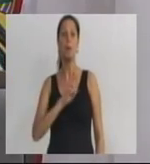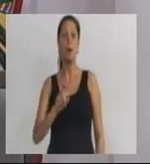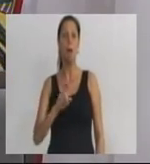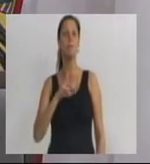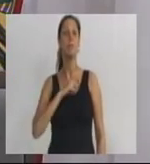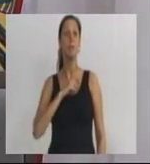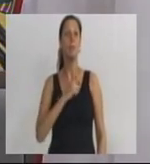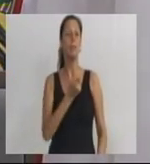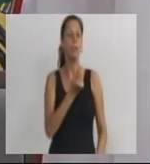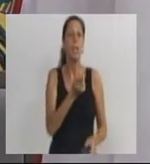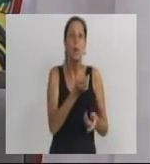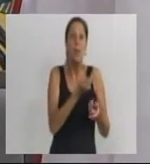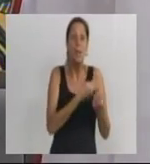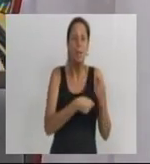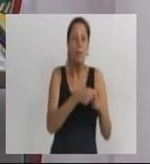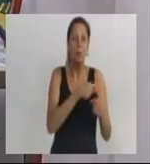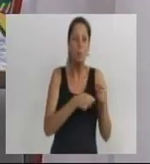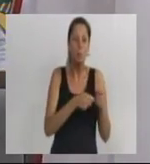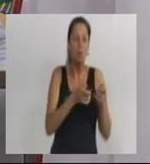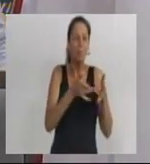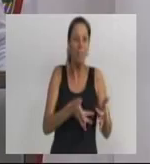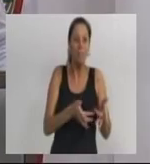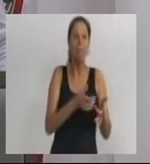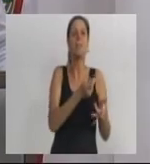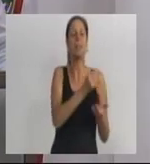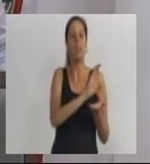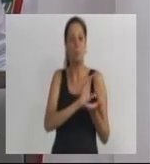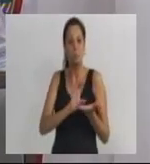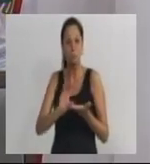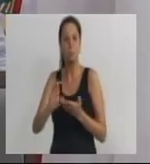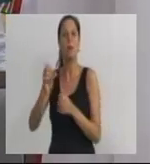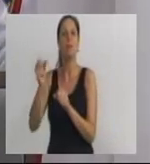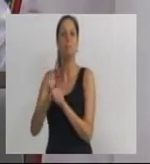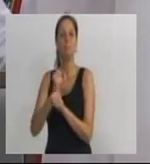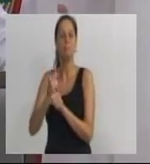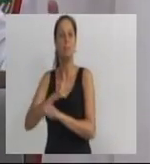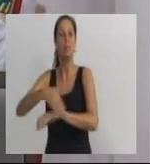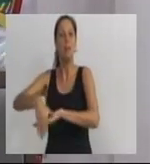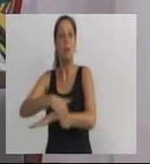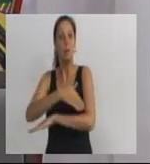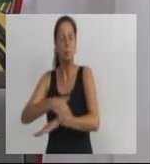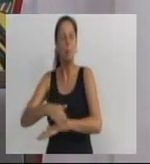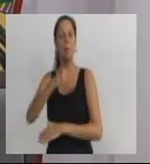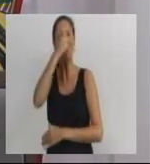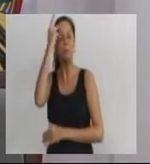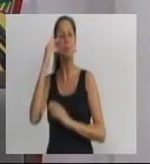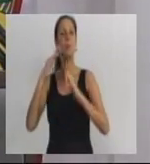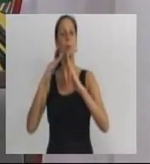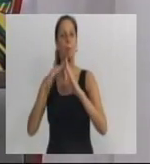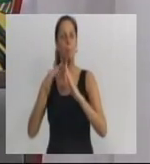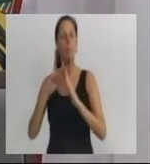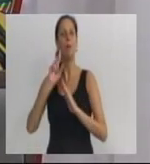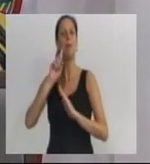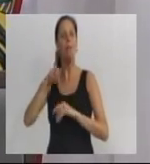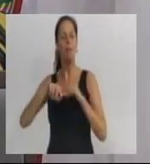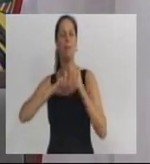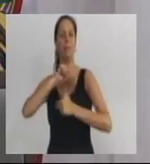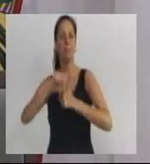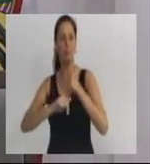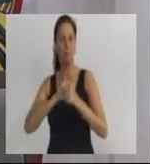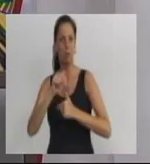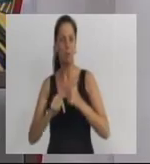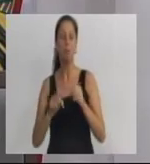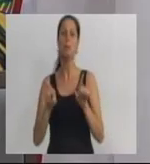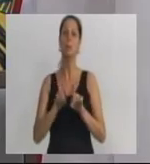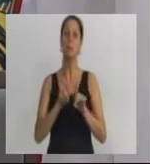que estão sendo depositados onde mora o nosso trabalhador. Assim como foi na rua 30 de outubro, no Salto do Norte,